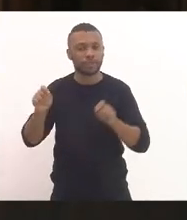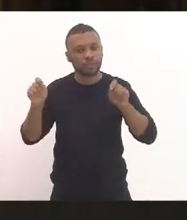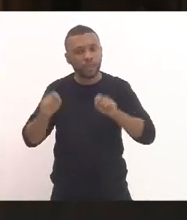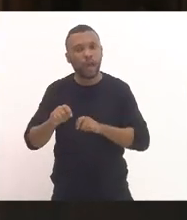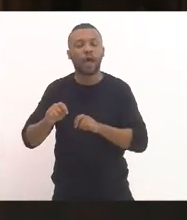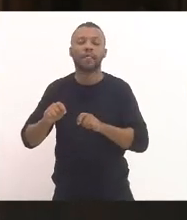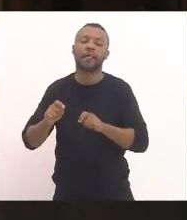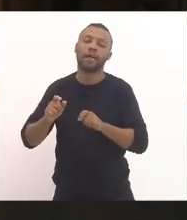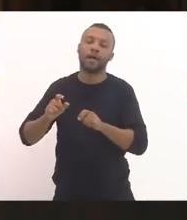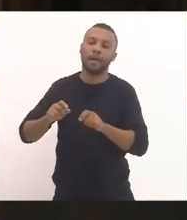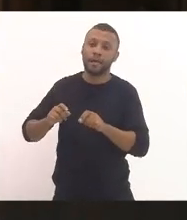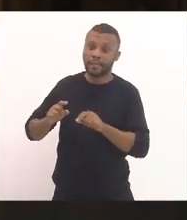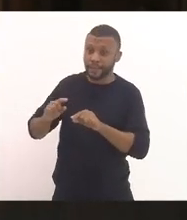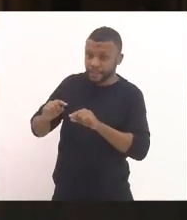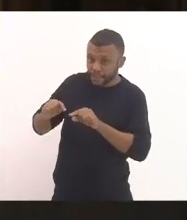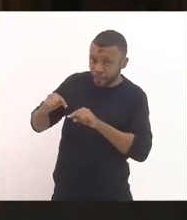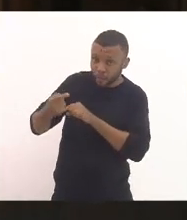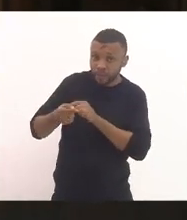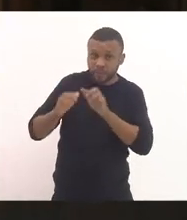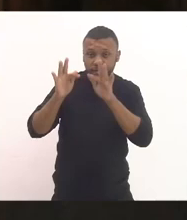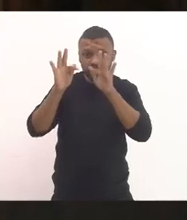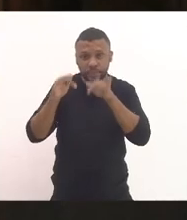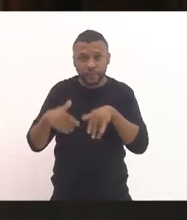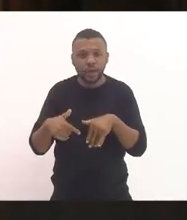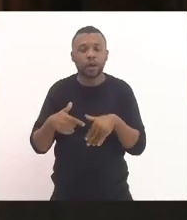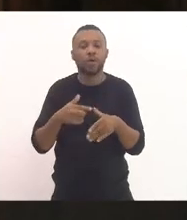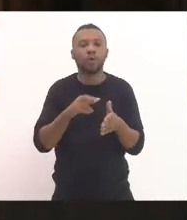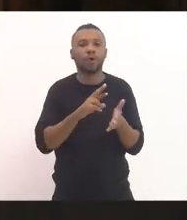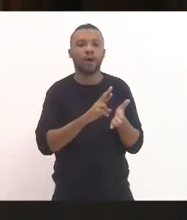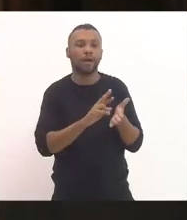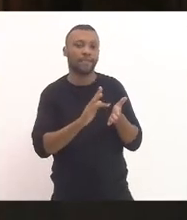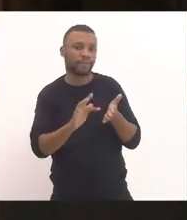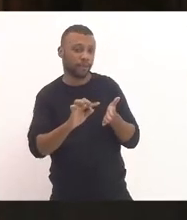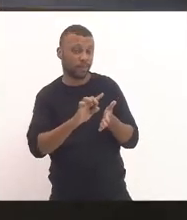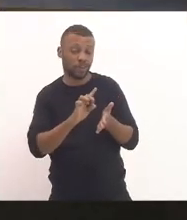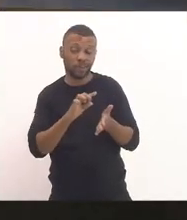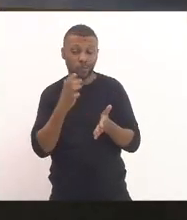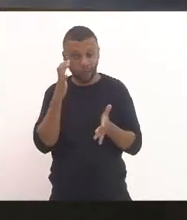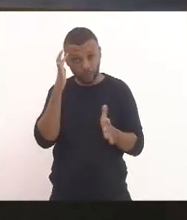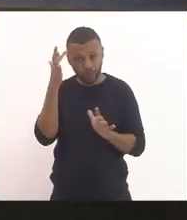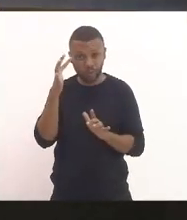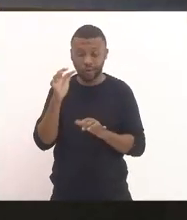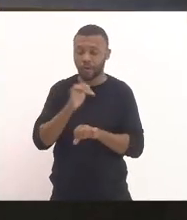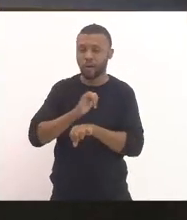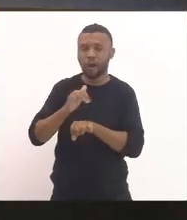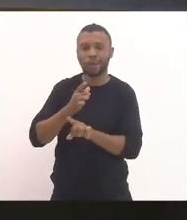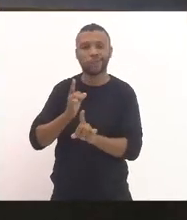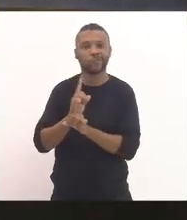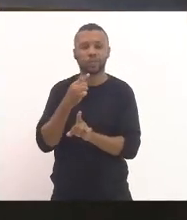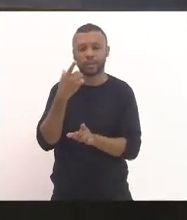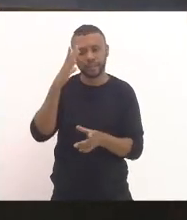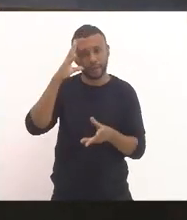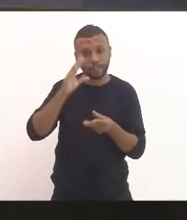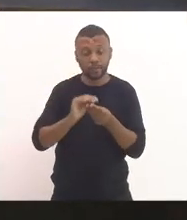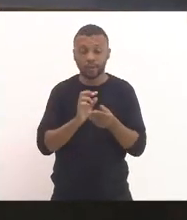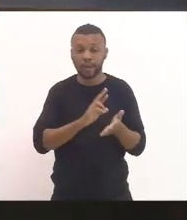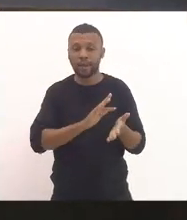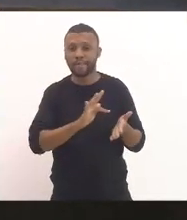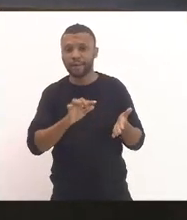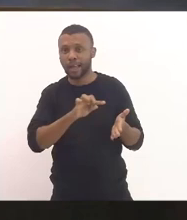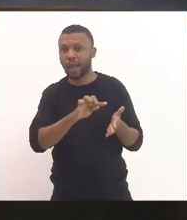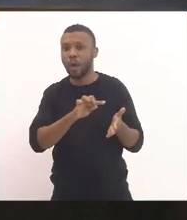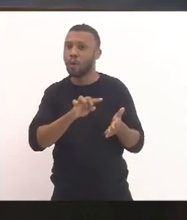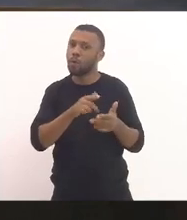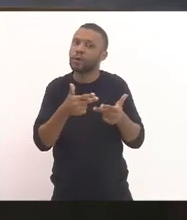após o término do regime entendeu é uma saída em contrário prefeito já sabe que de fato o regime é uma questão